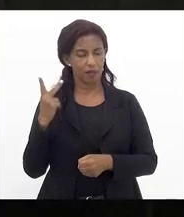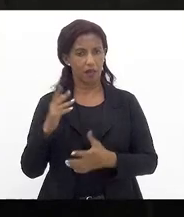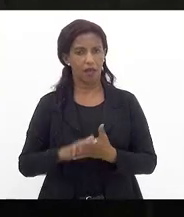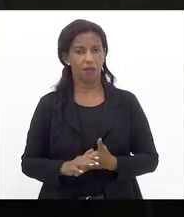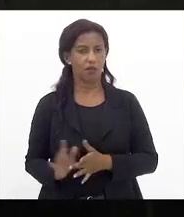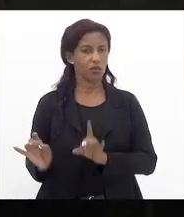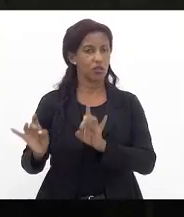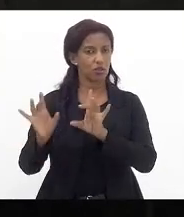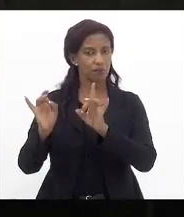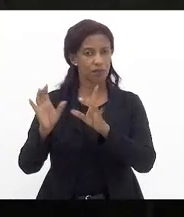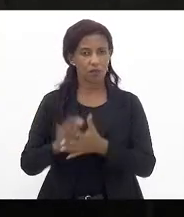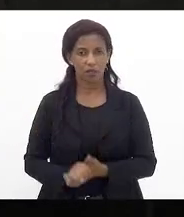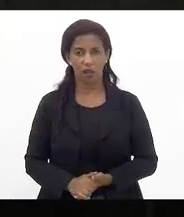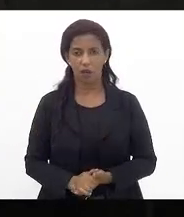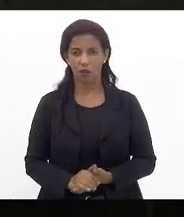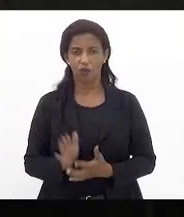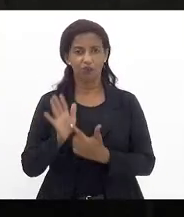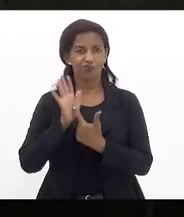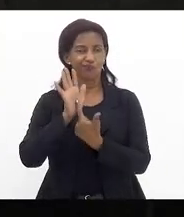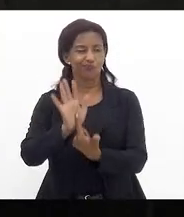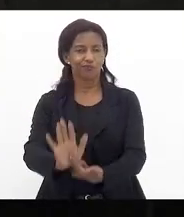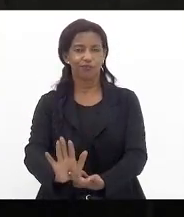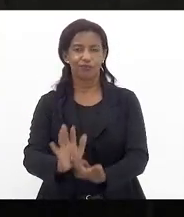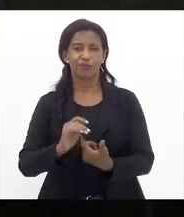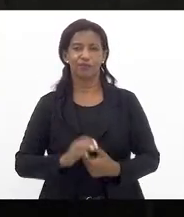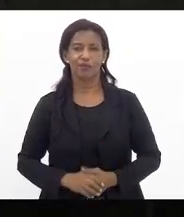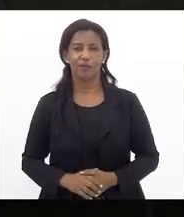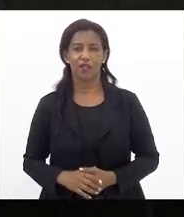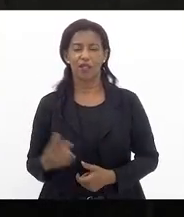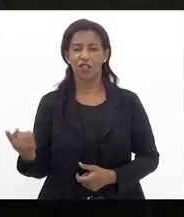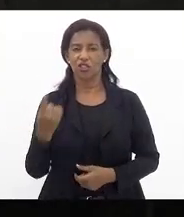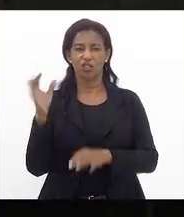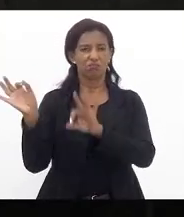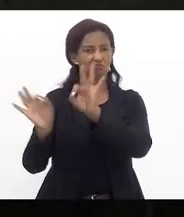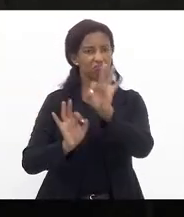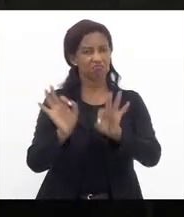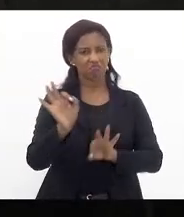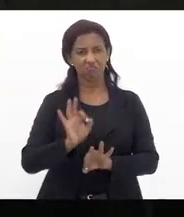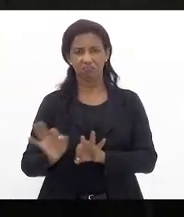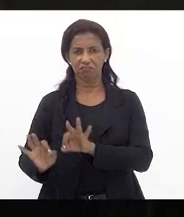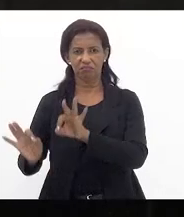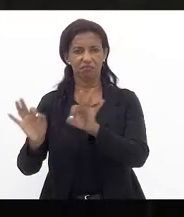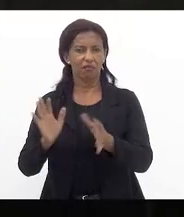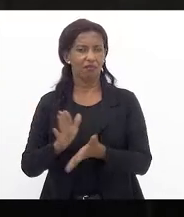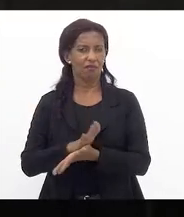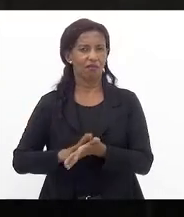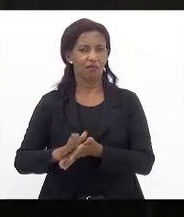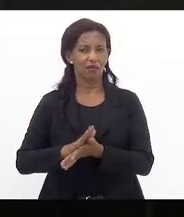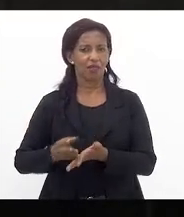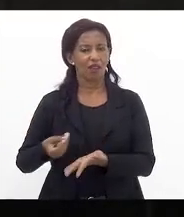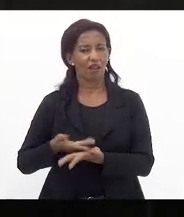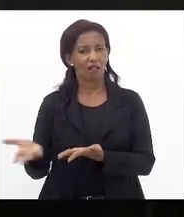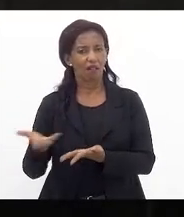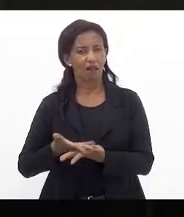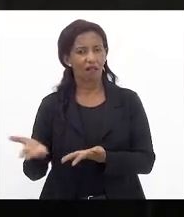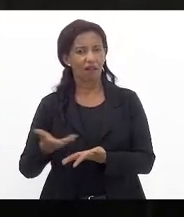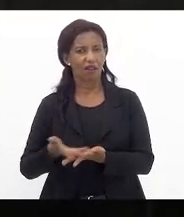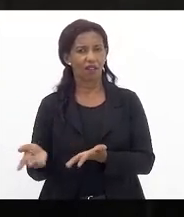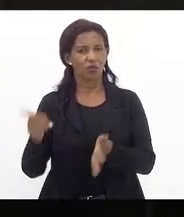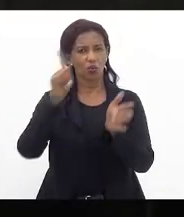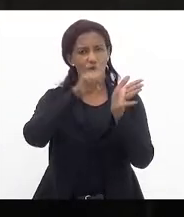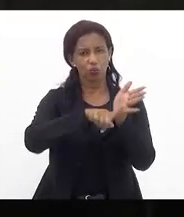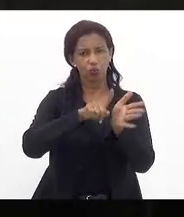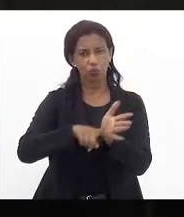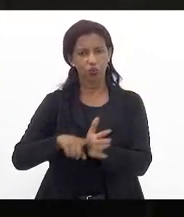licença especial, não há apresentação de nenhuma projeção de gastos ou de